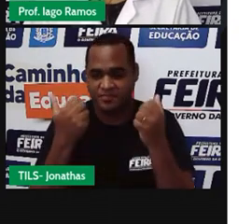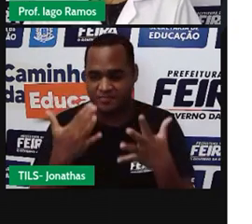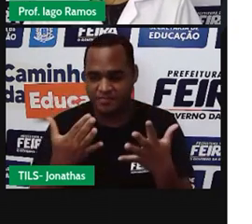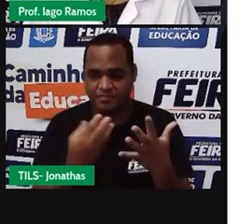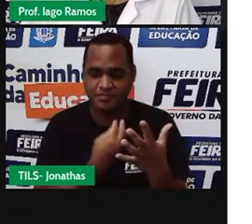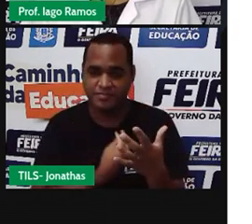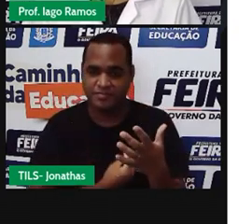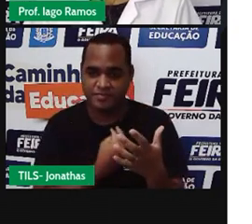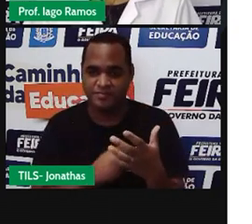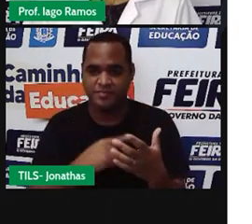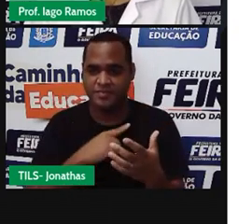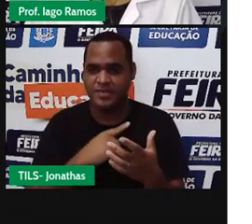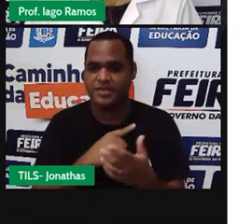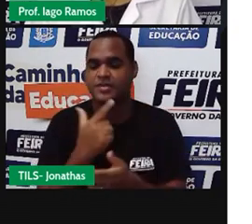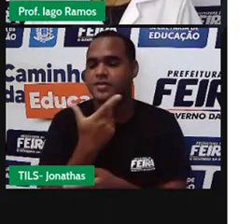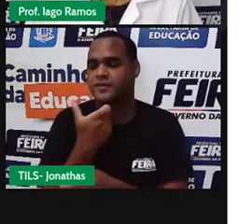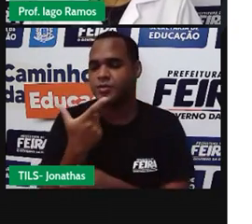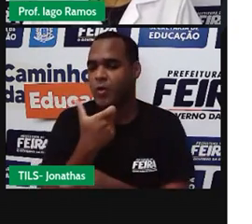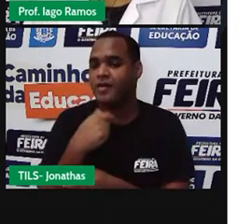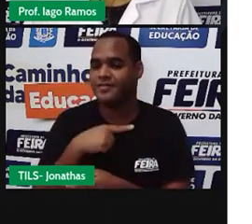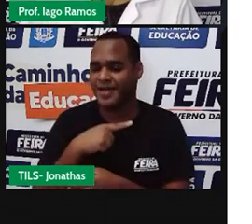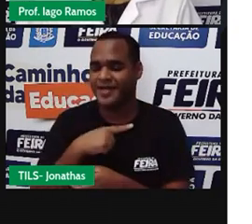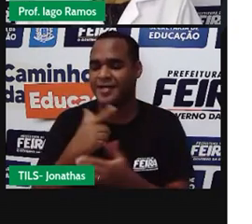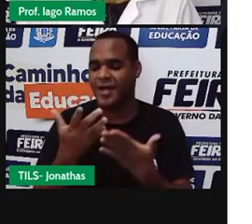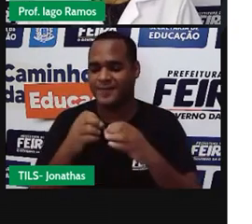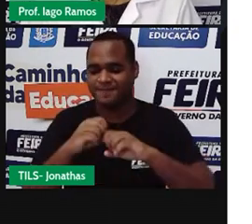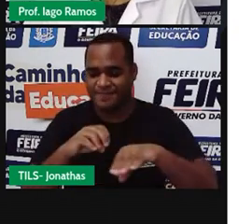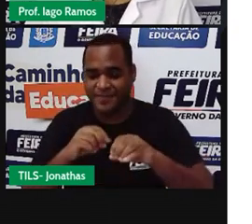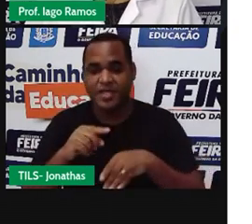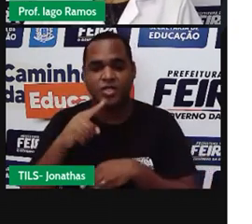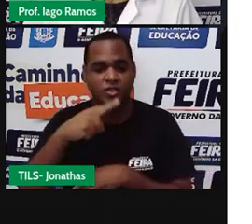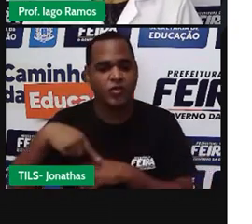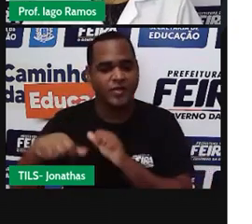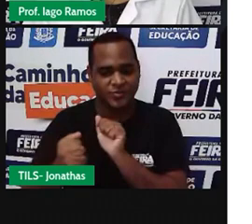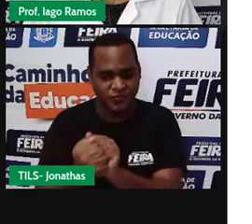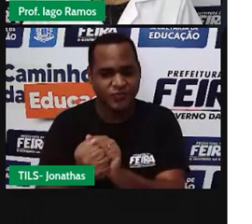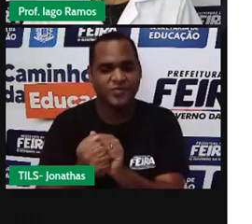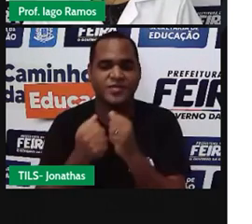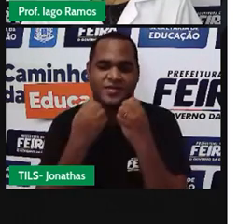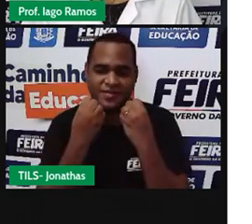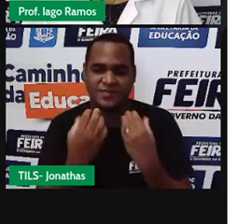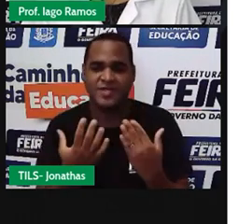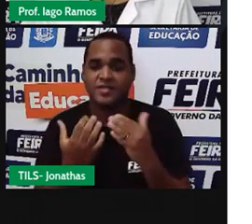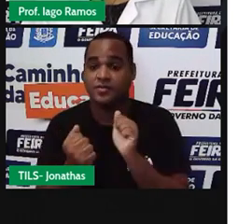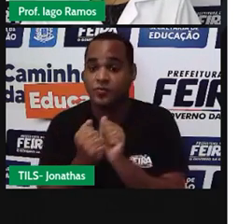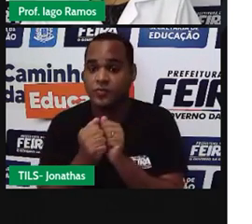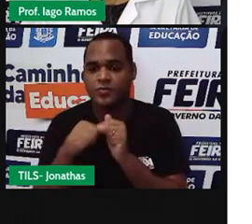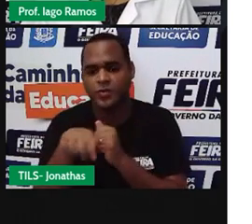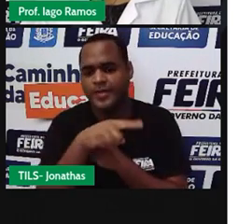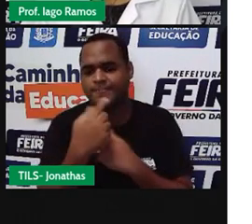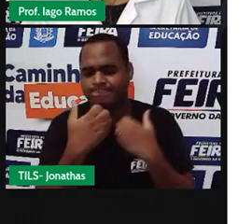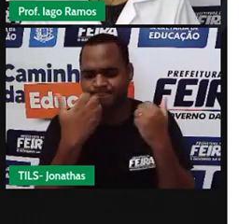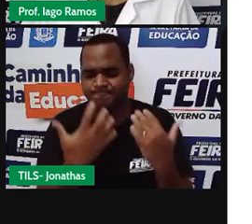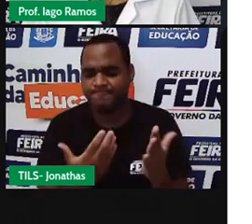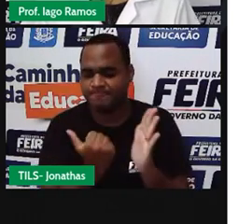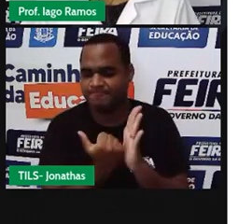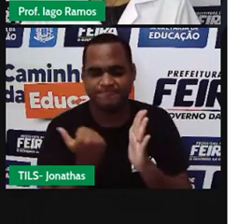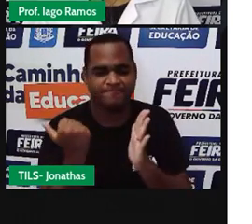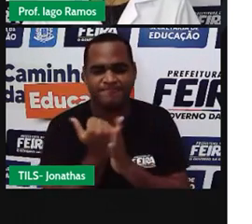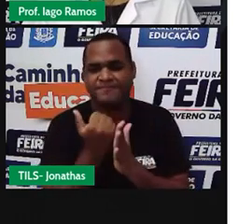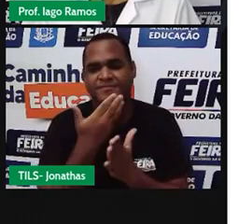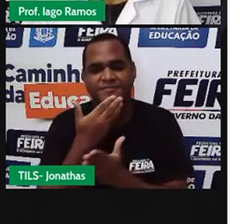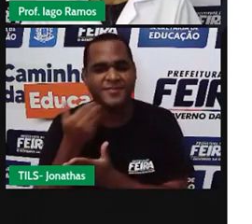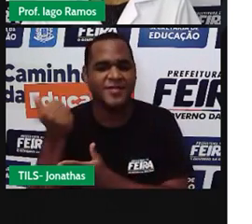as 21 aulas que nós estamos aqui juntos juntos juntos fazendo a matemática da